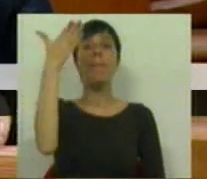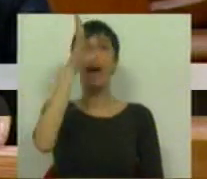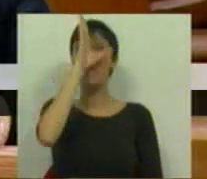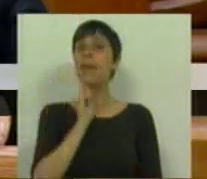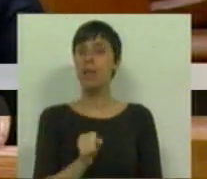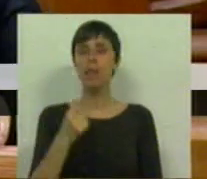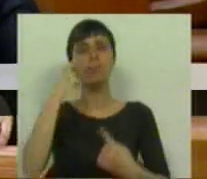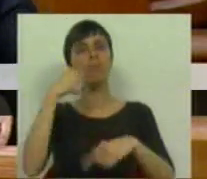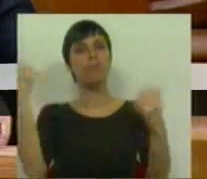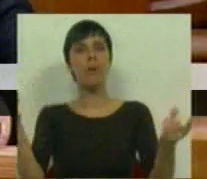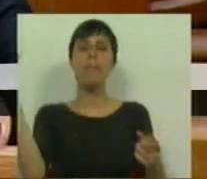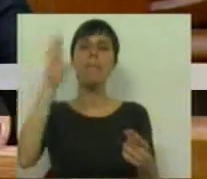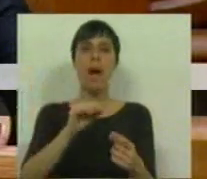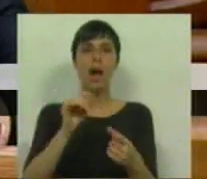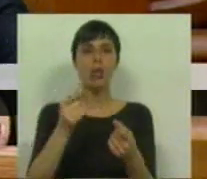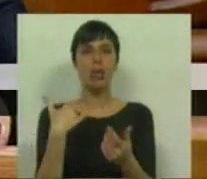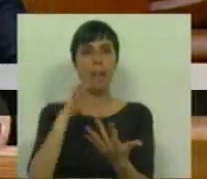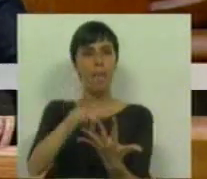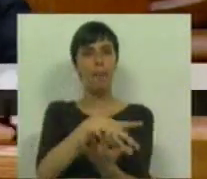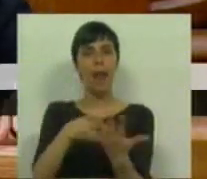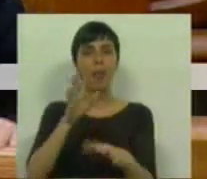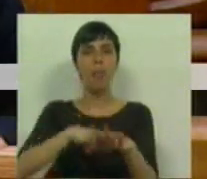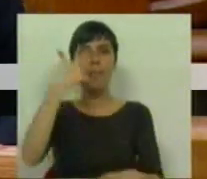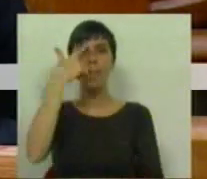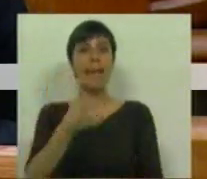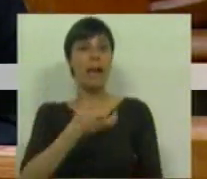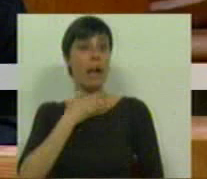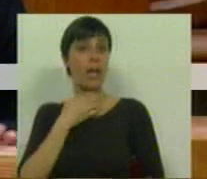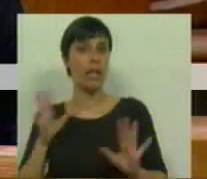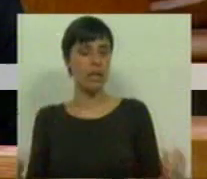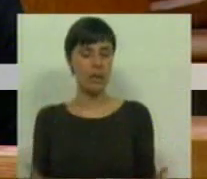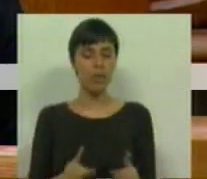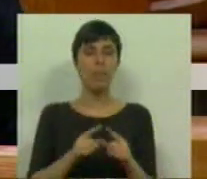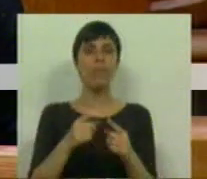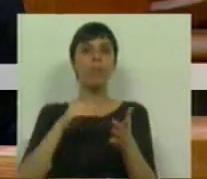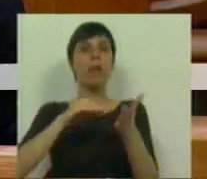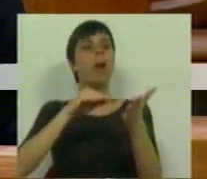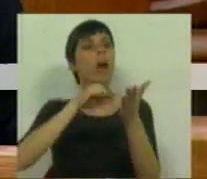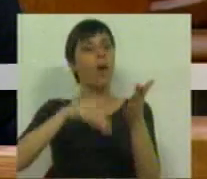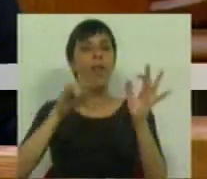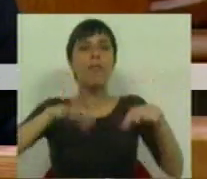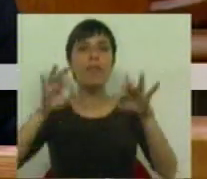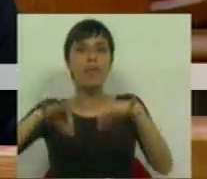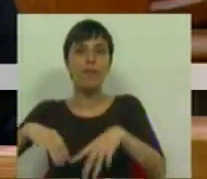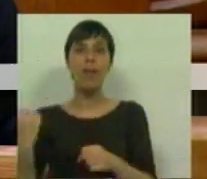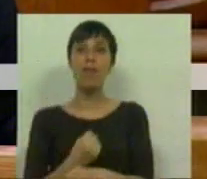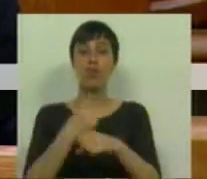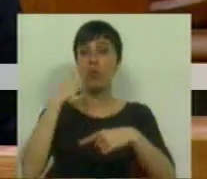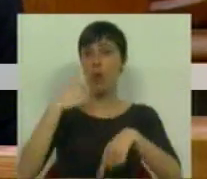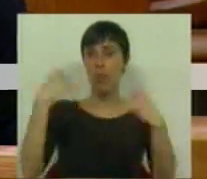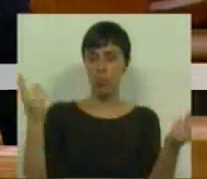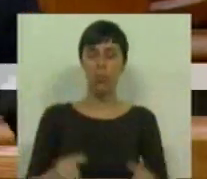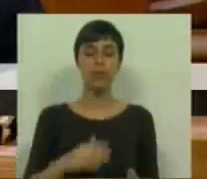Primeiro-Ministro anunciou o mais recente plano para combater a crise. Um plano de rescisões na função